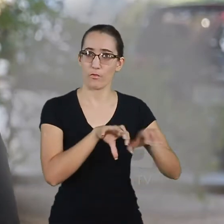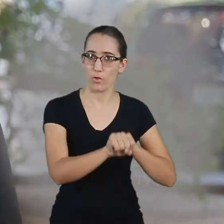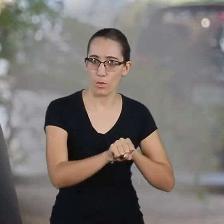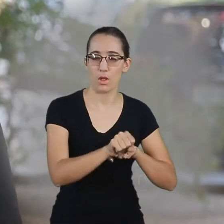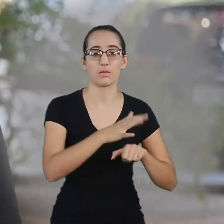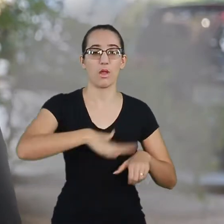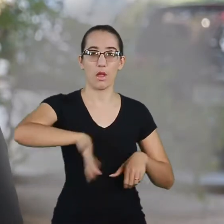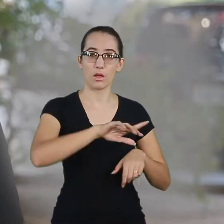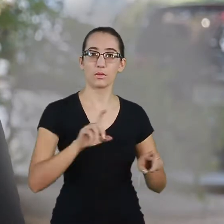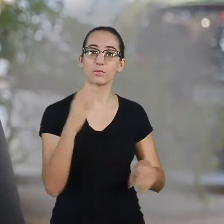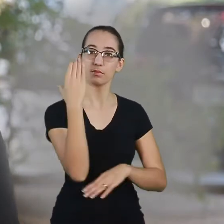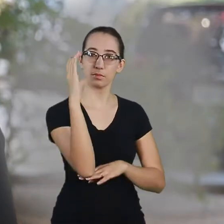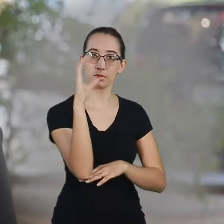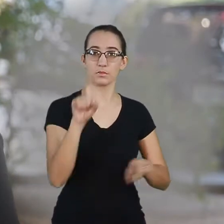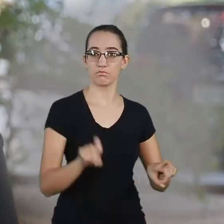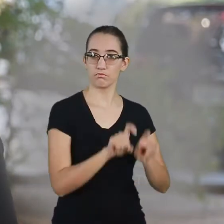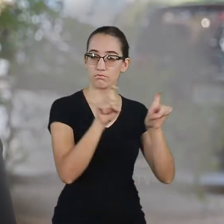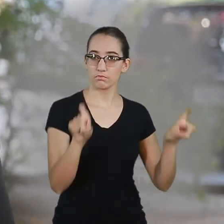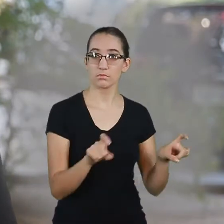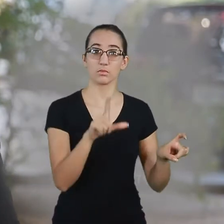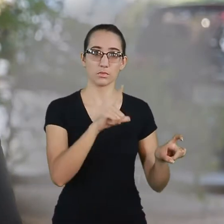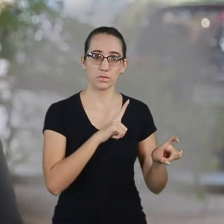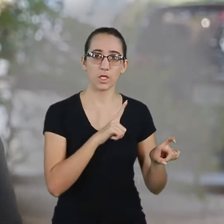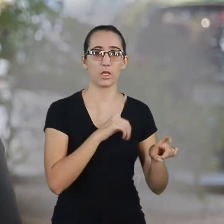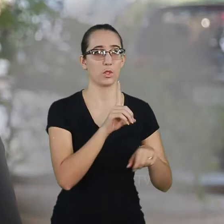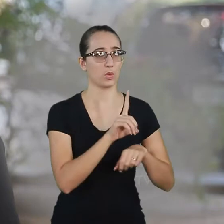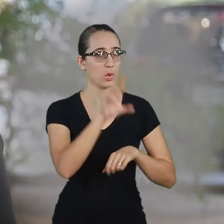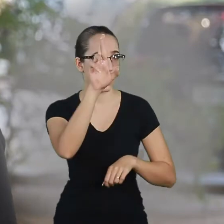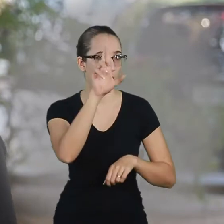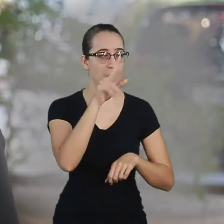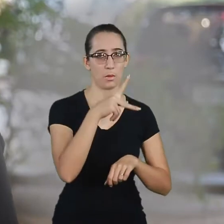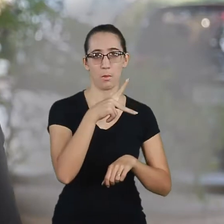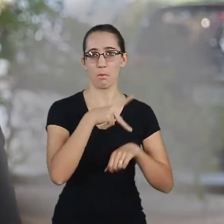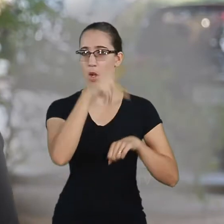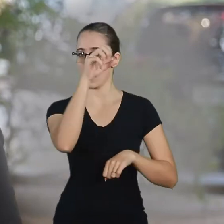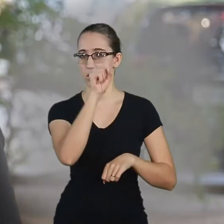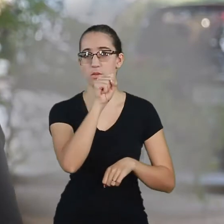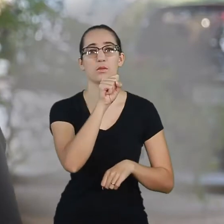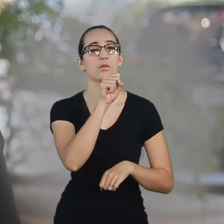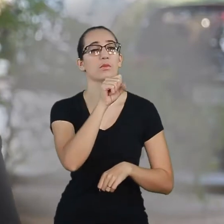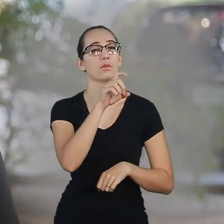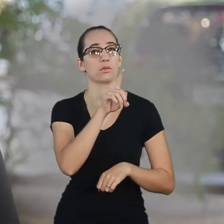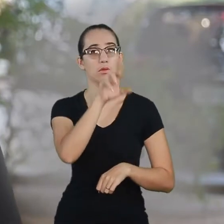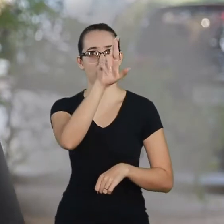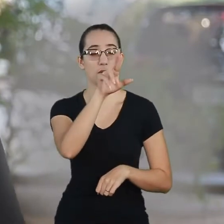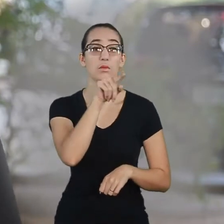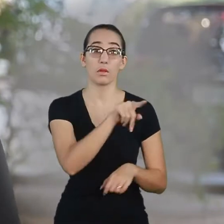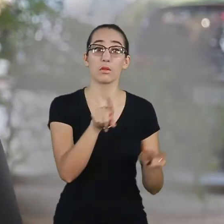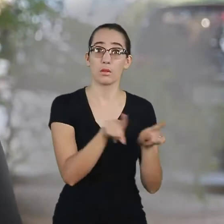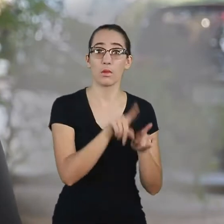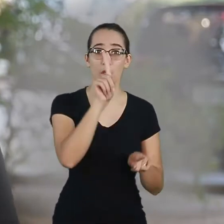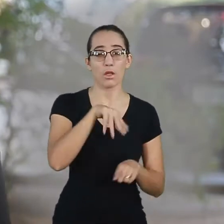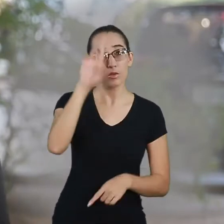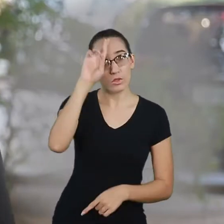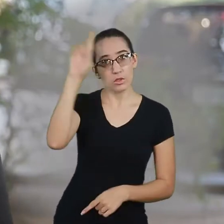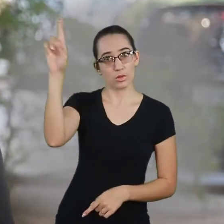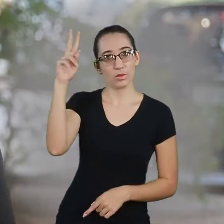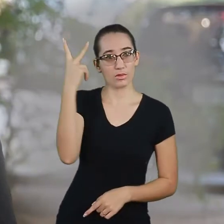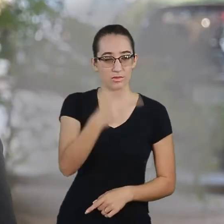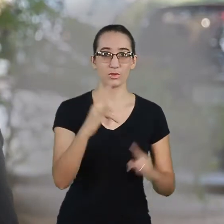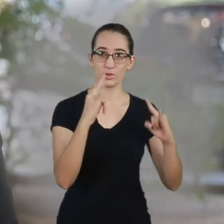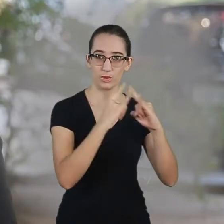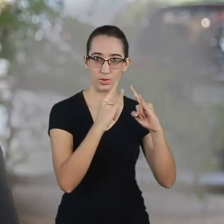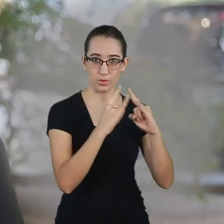possui mestrado, doutorado e pós-doutorado na área. Além de diretor do Instituto de Informática da URGS, ele já